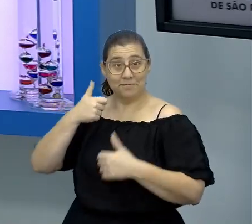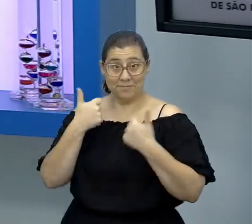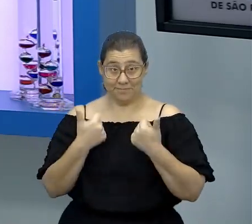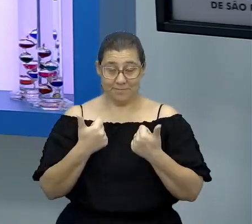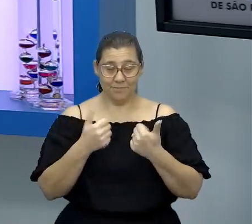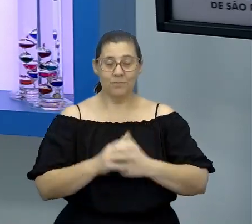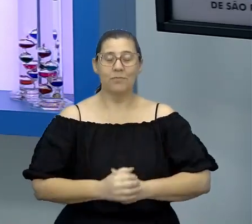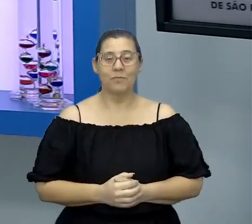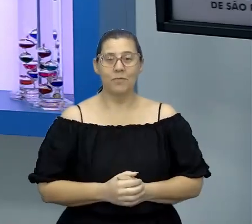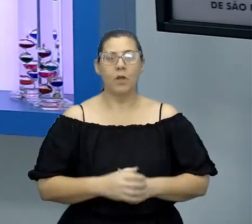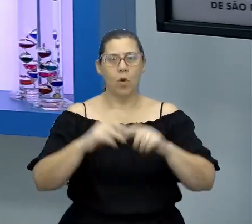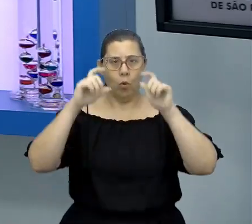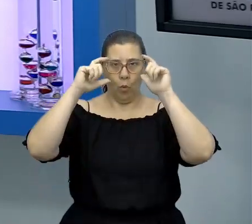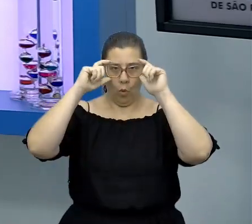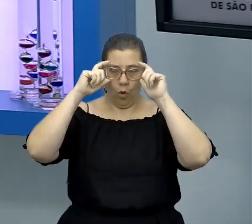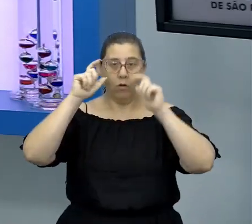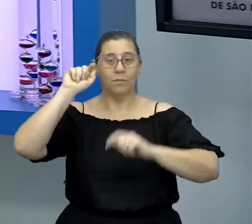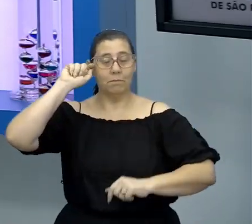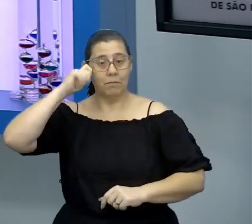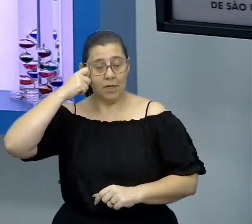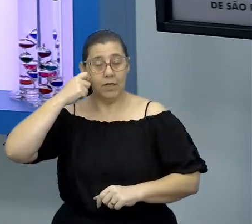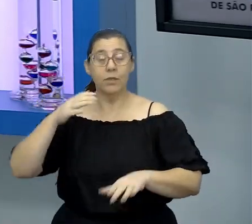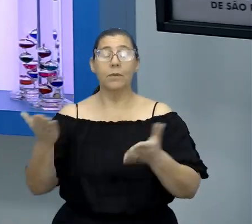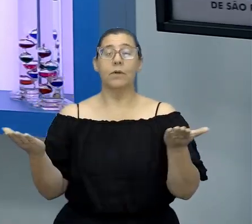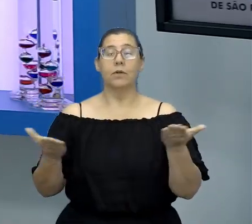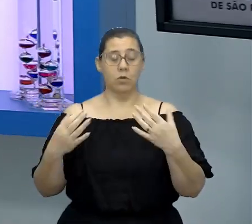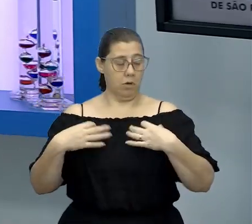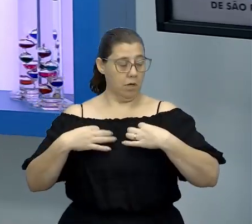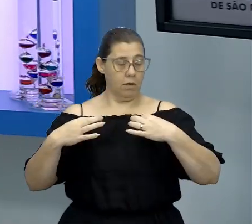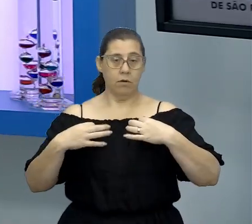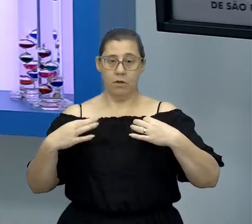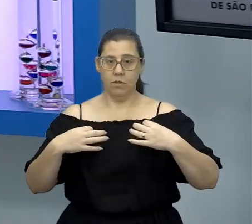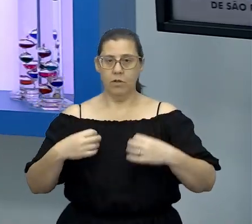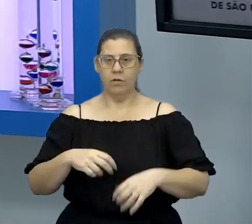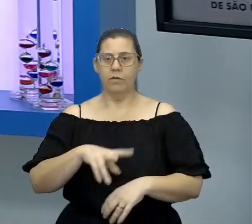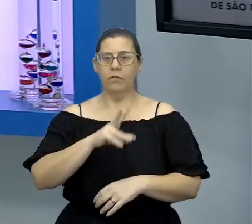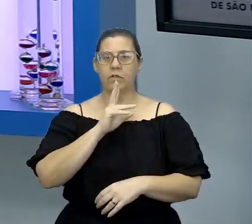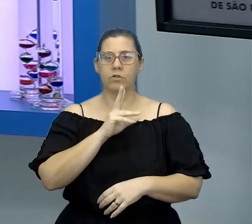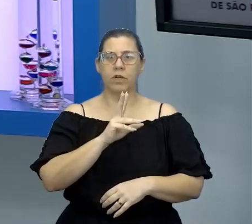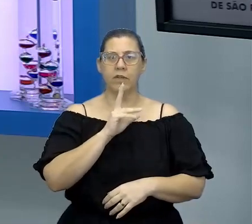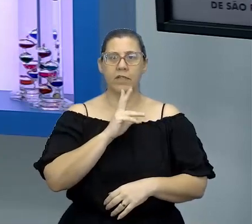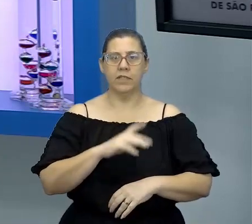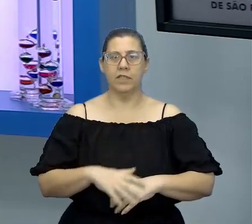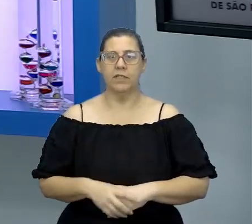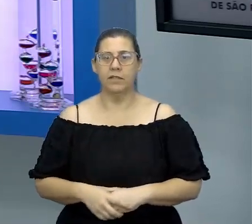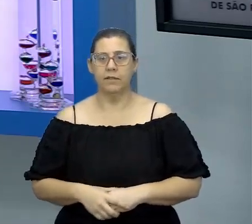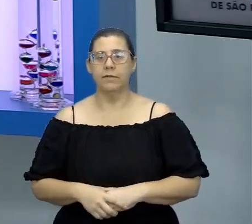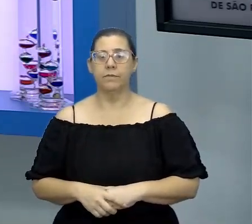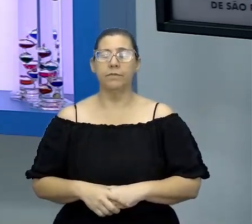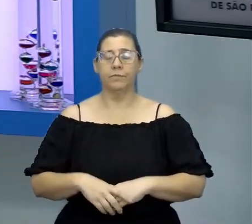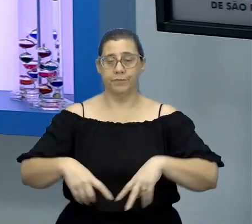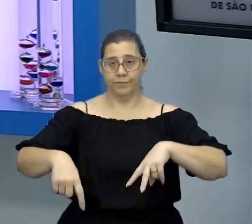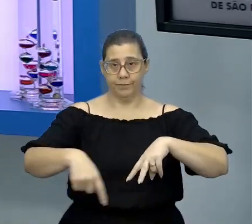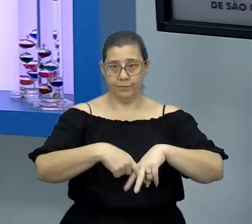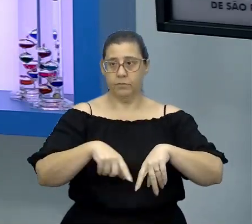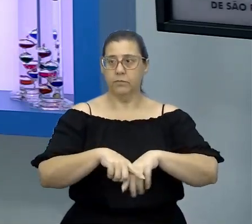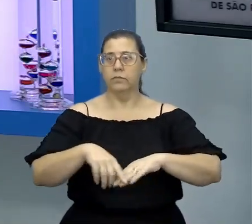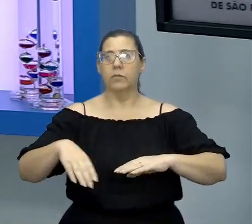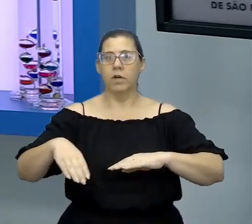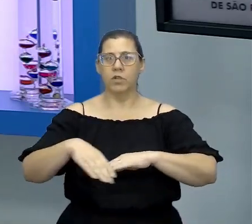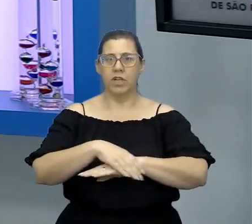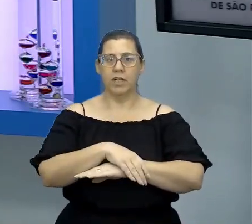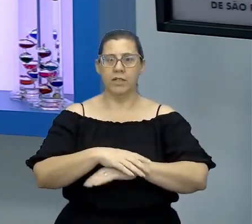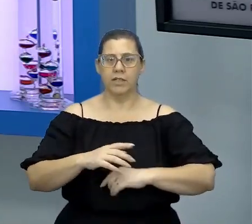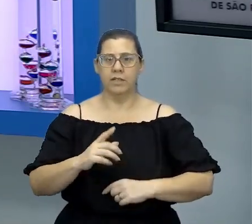final. Uso óculos de armação preta e hoje visto uma camiseta verde, calça jeans e sapatênis marrom.